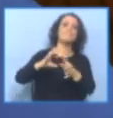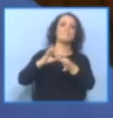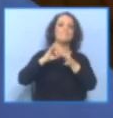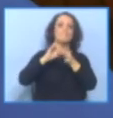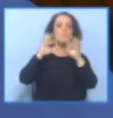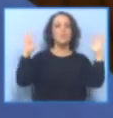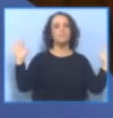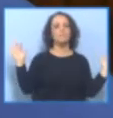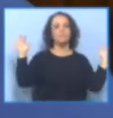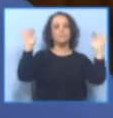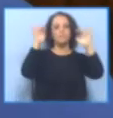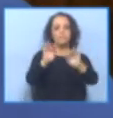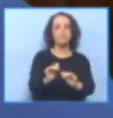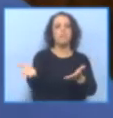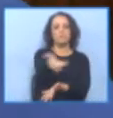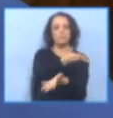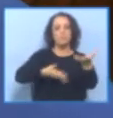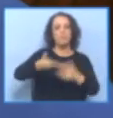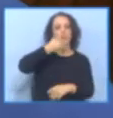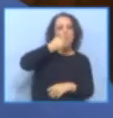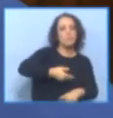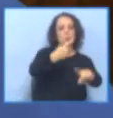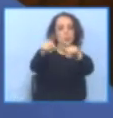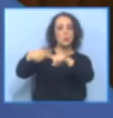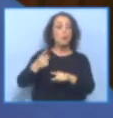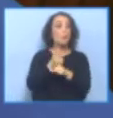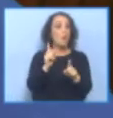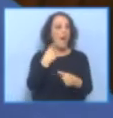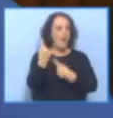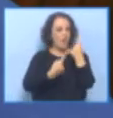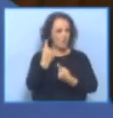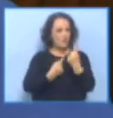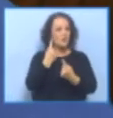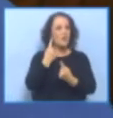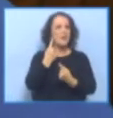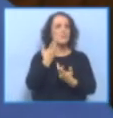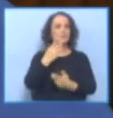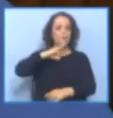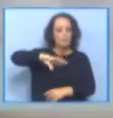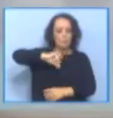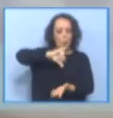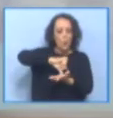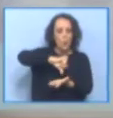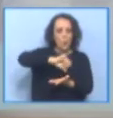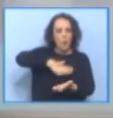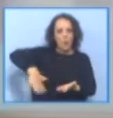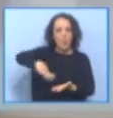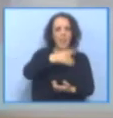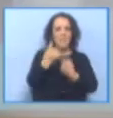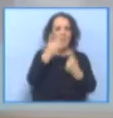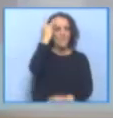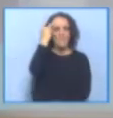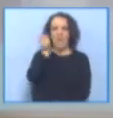poderão encontrar, poderão partilhar experiências, até porque às vezes não é assim tão fácil a nível local, porque nem sempre